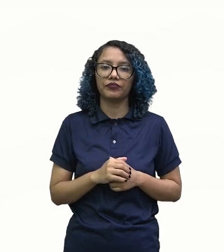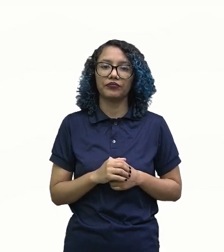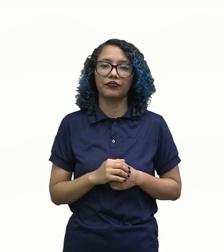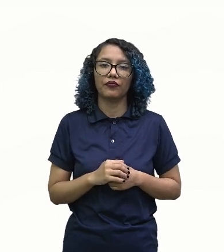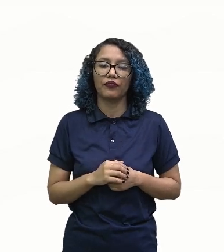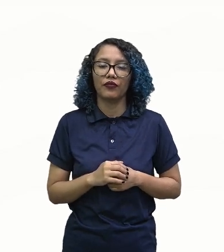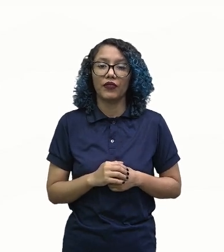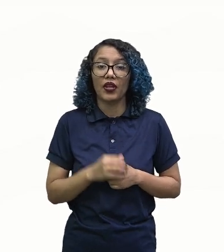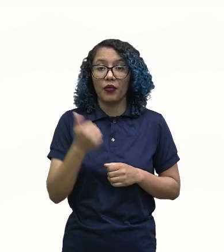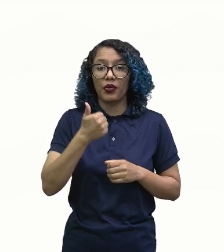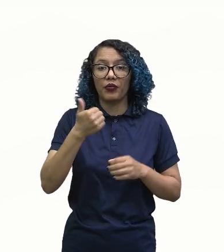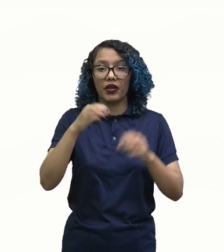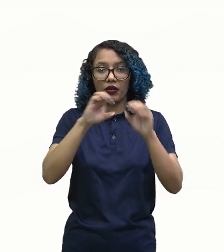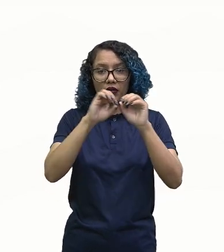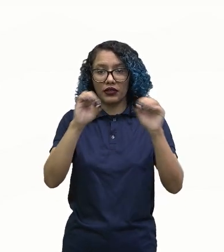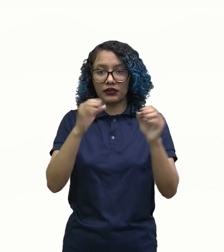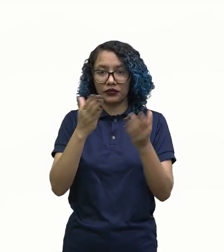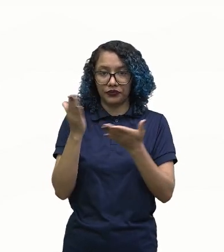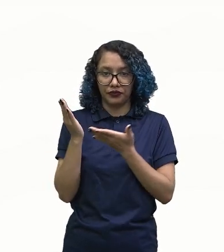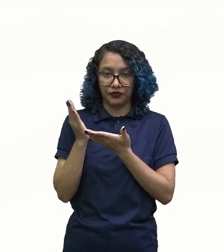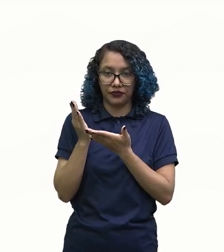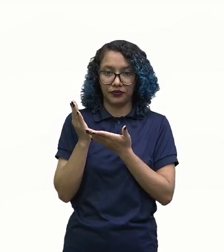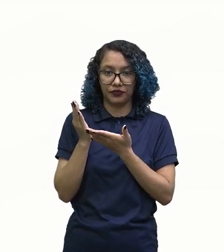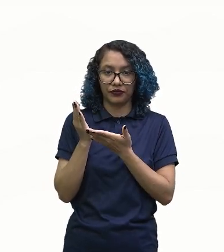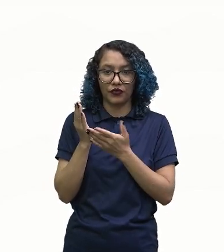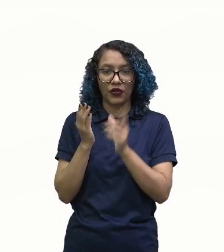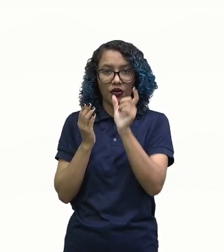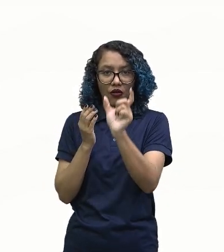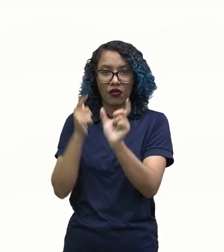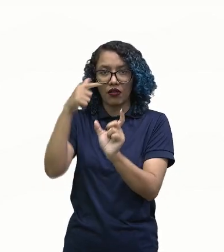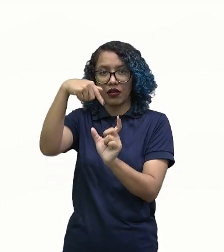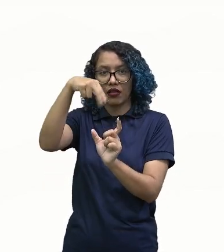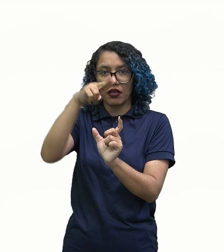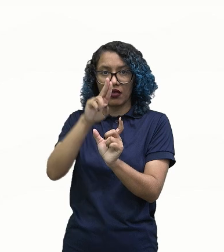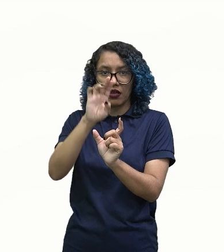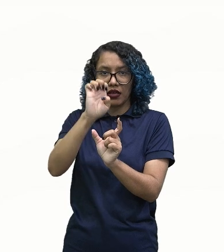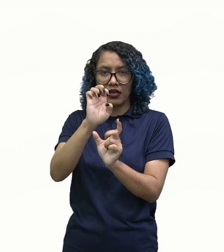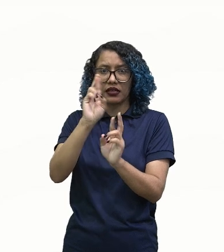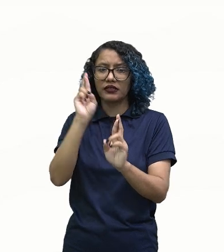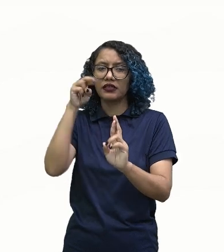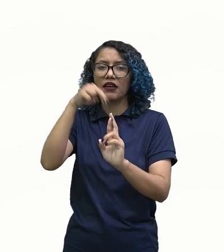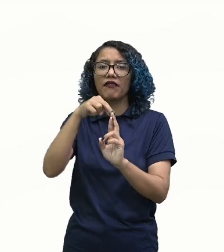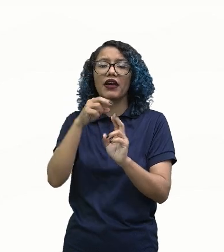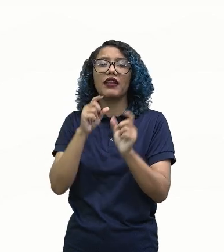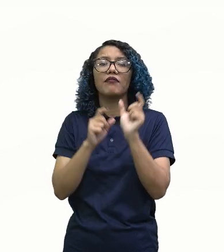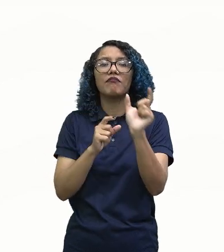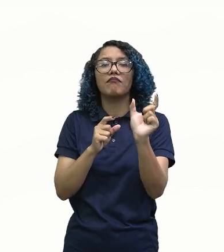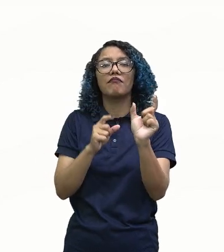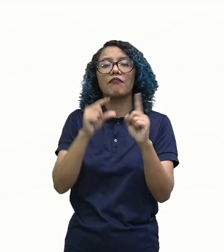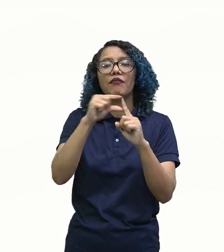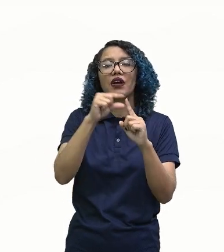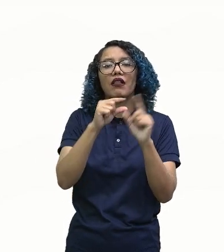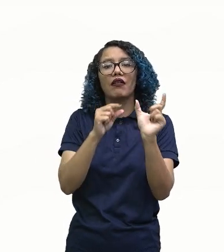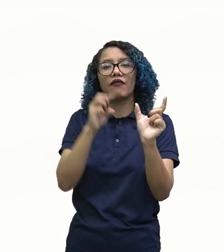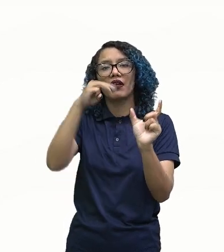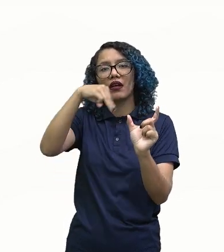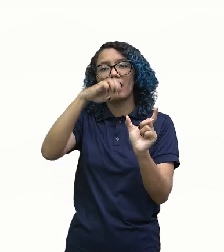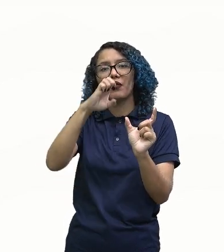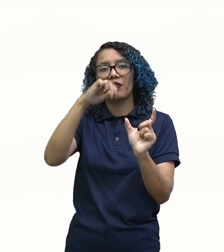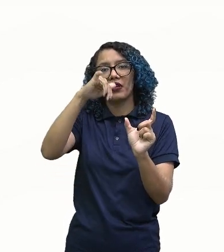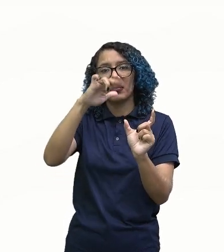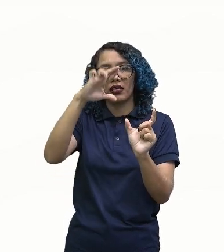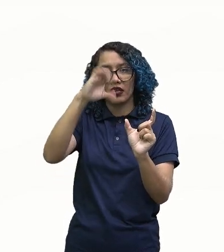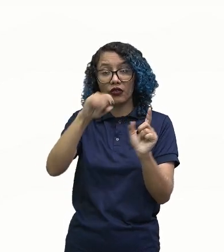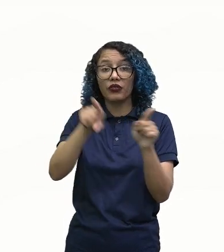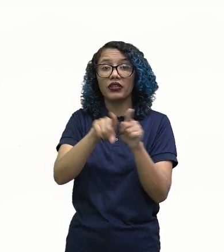de que gosto mora no Rio de Janeiro. Veja que esse que está retomando o menino e está substituindo o menino.